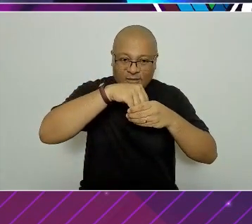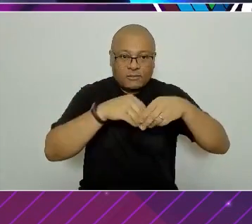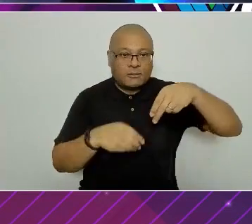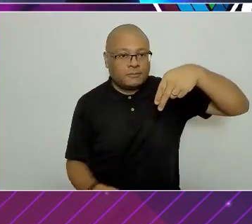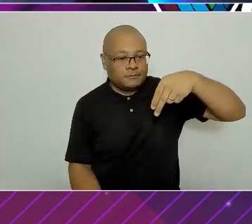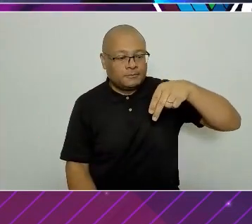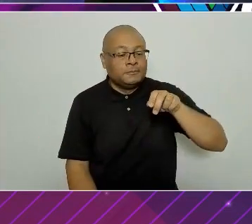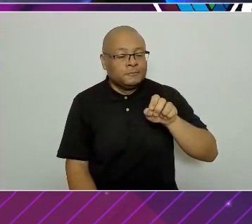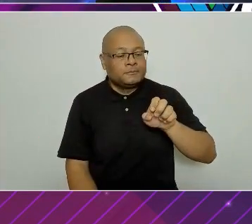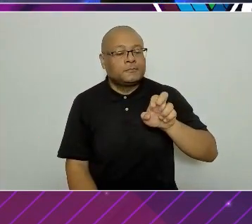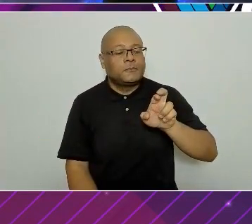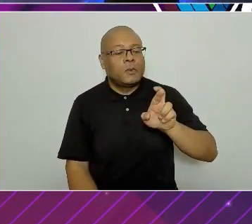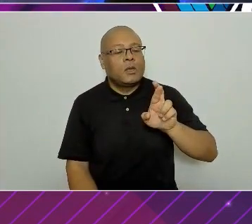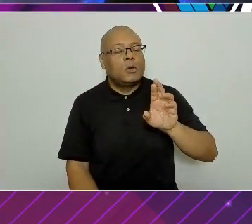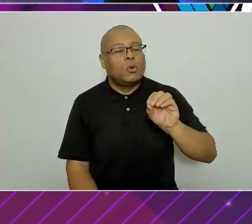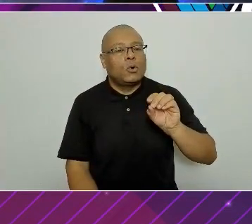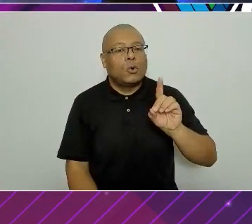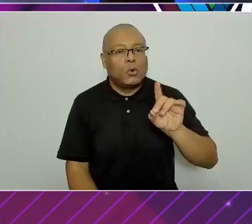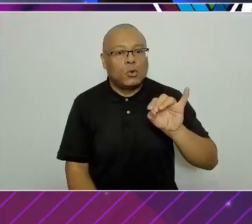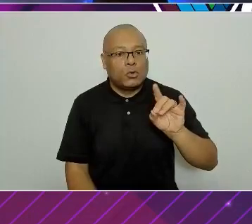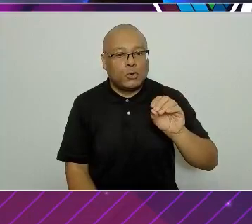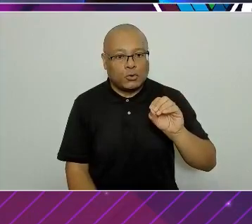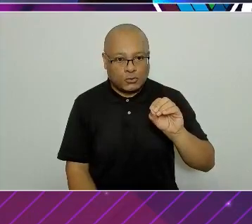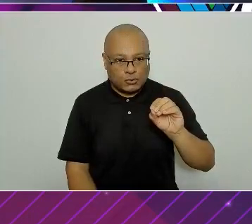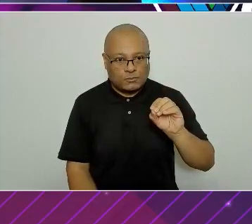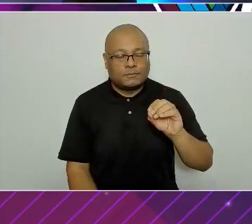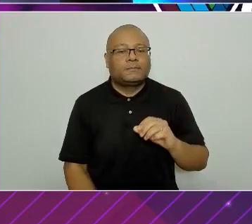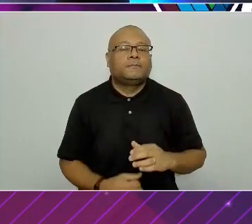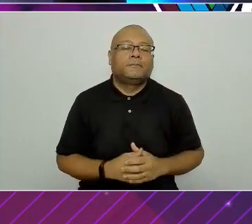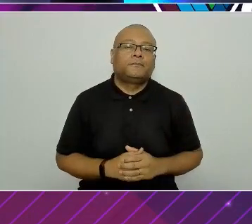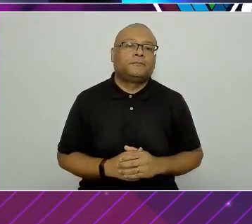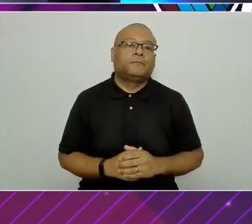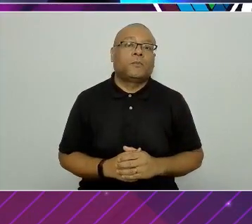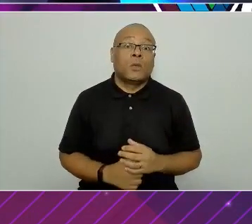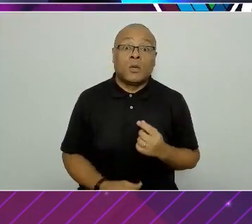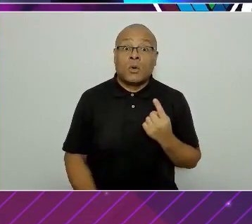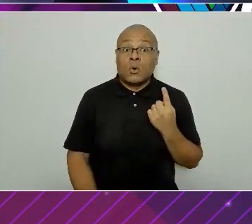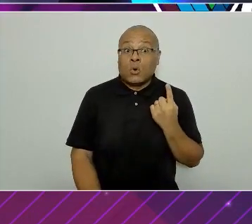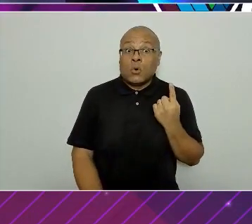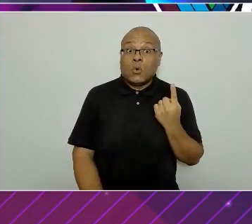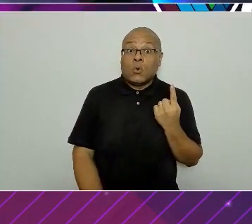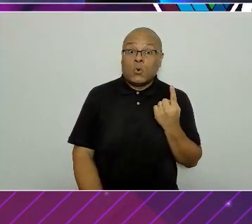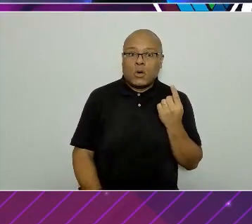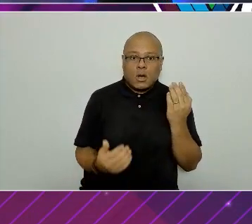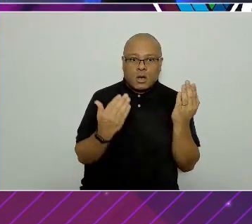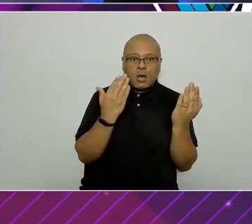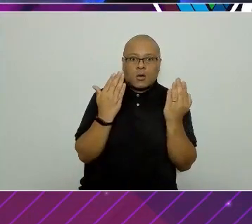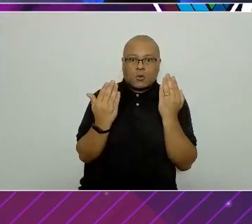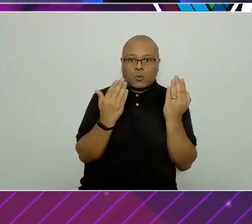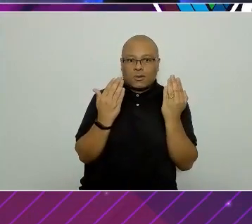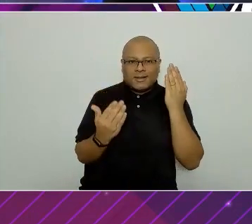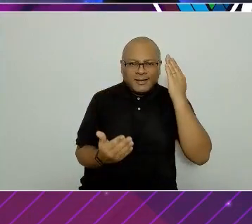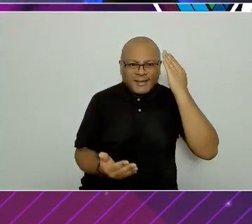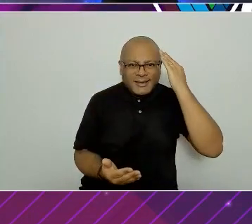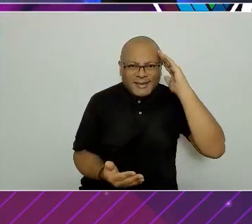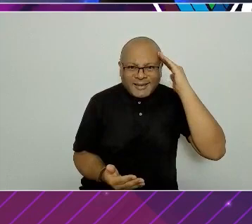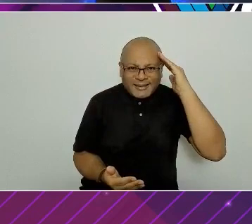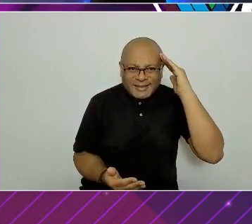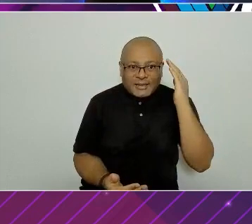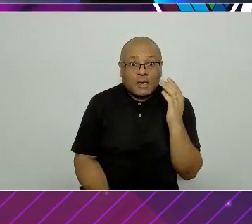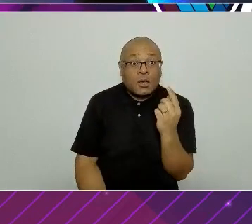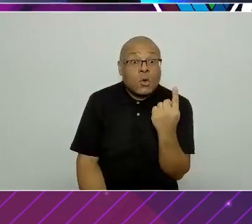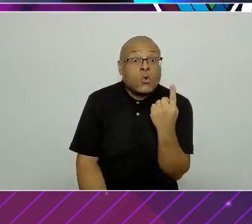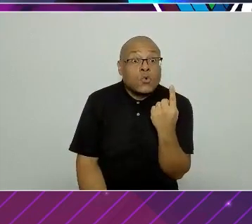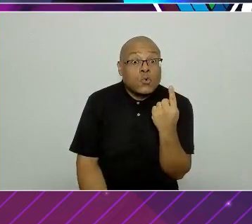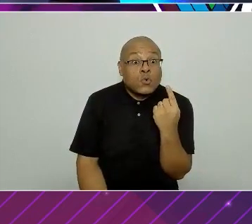fazem parte dessa rede. Então, a rede tem vários neurônios, né? Então, essa é uma comparação que a gente pode fazer. A gente pode entender que aquela imagem anterior poderia ser